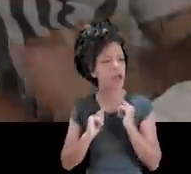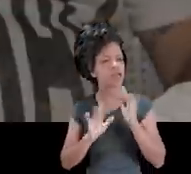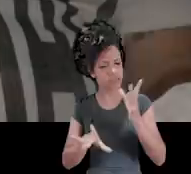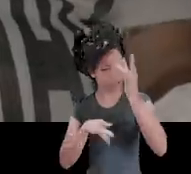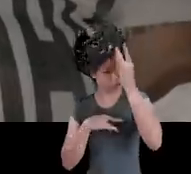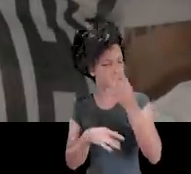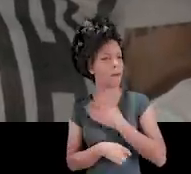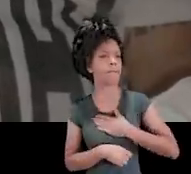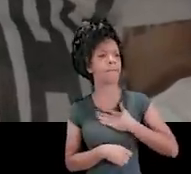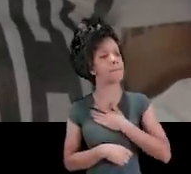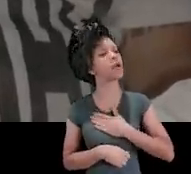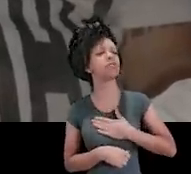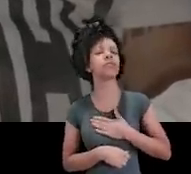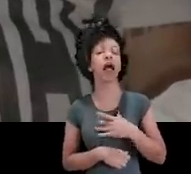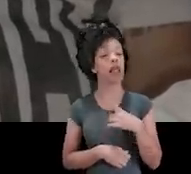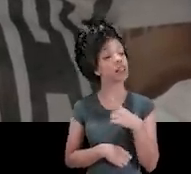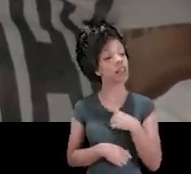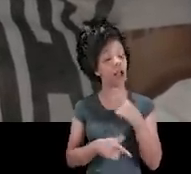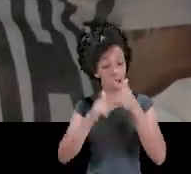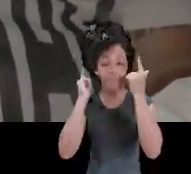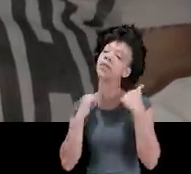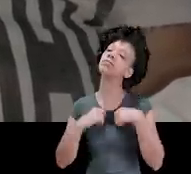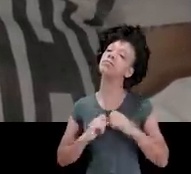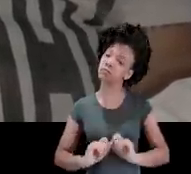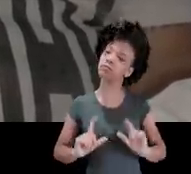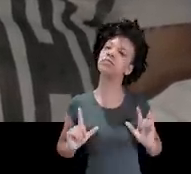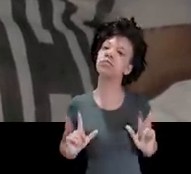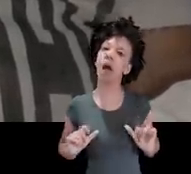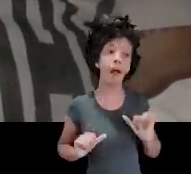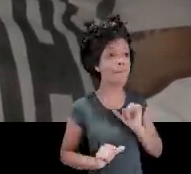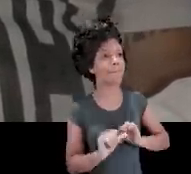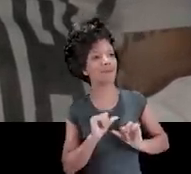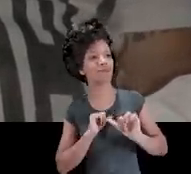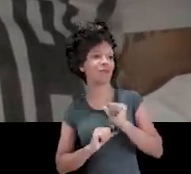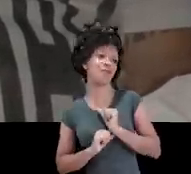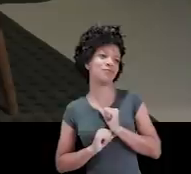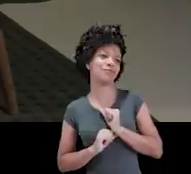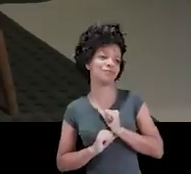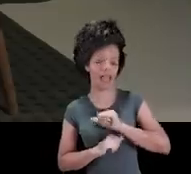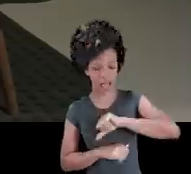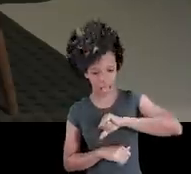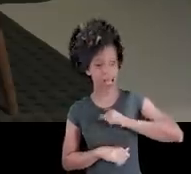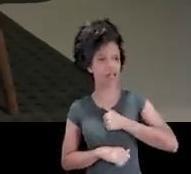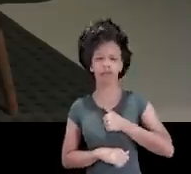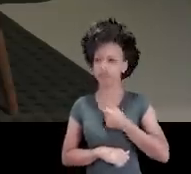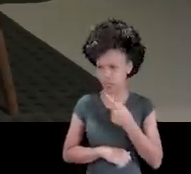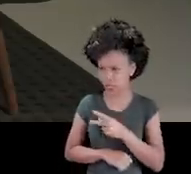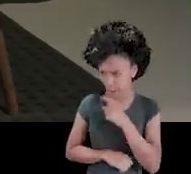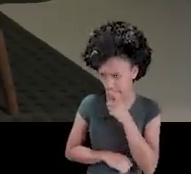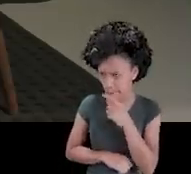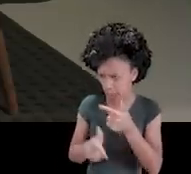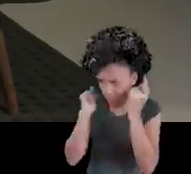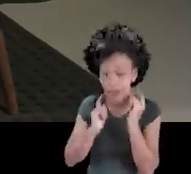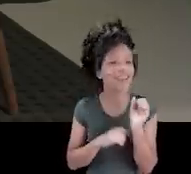o meu prazer por ter a cabeça assim, mudou totalmente minha autoestima. Eu sou muito mais feliz. Seu pai é careca? Meu pai é careca.